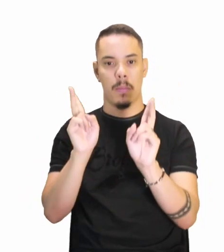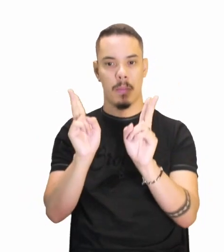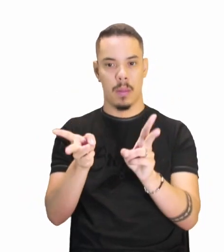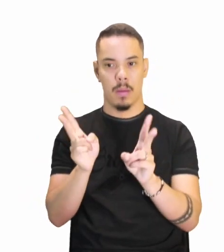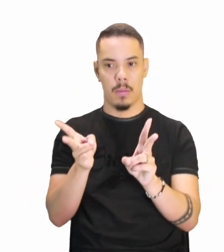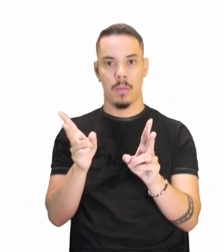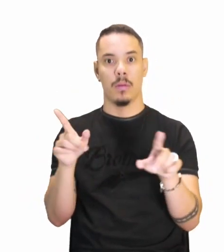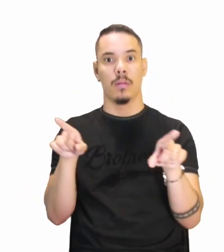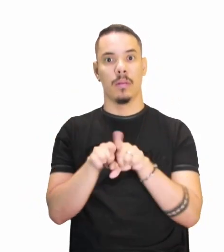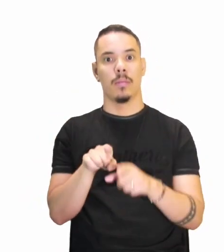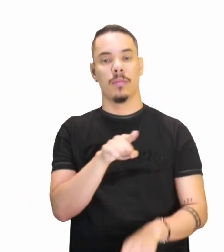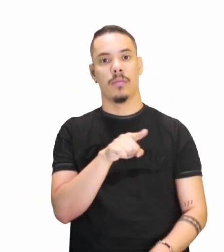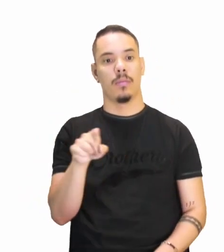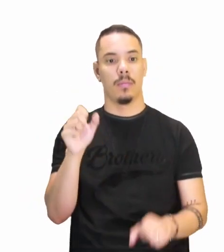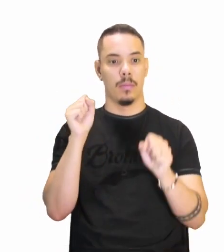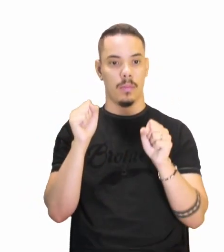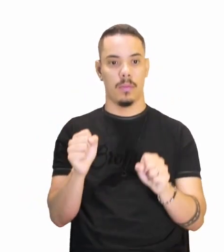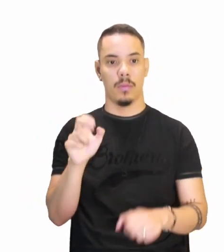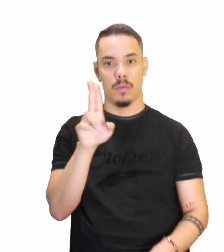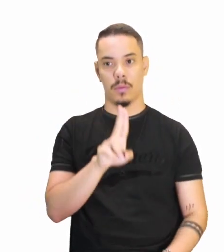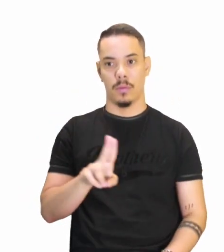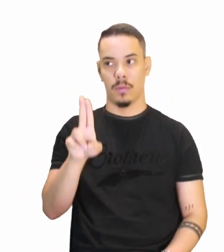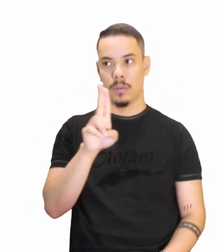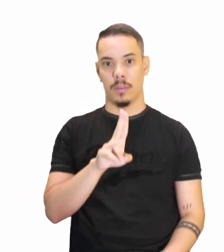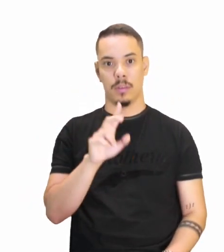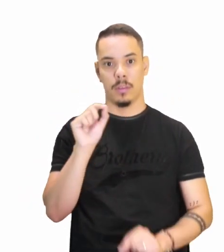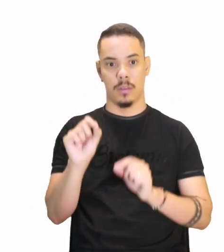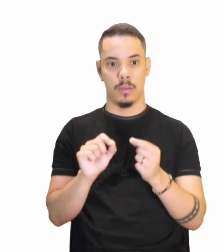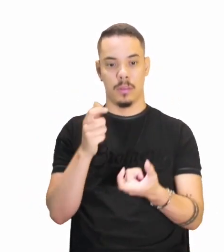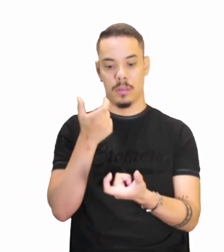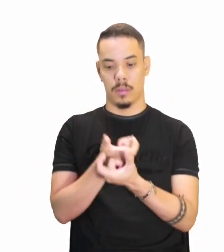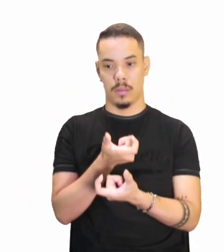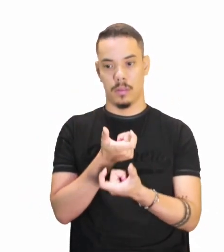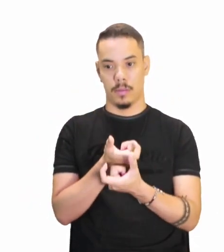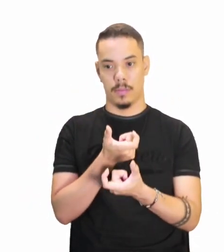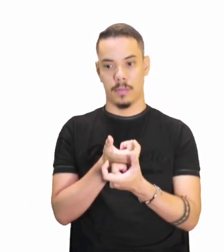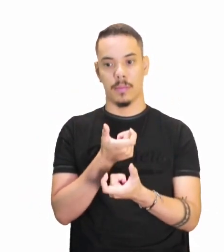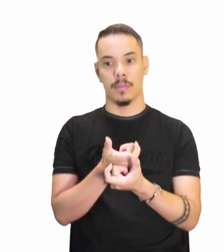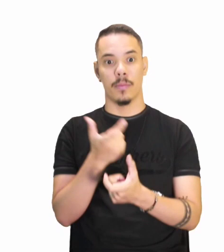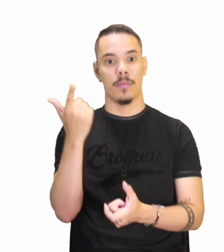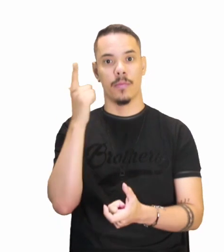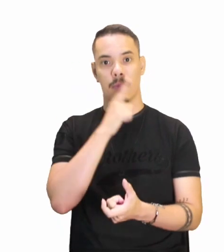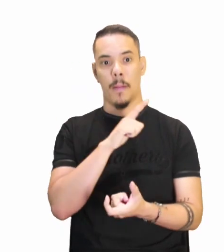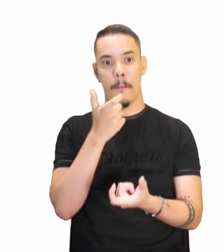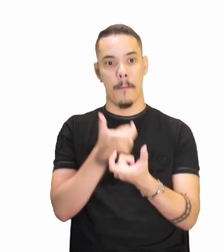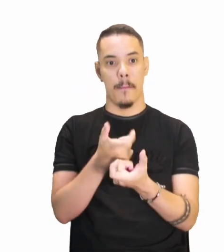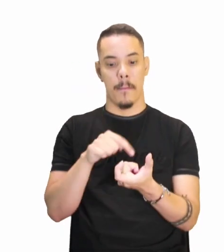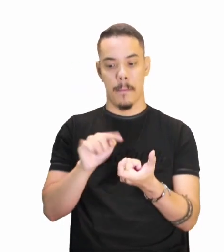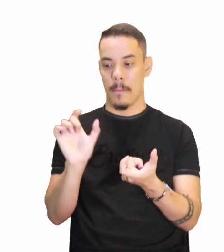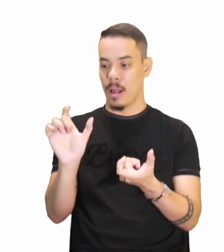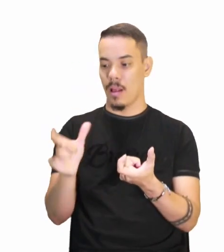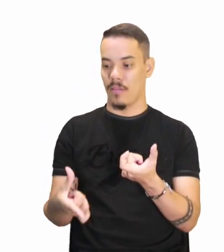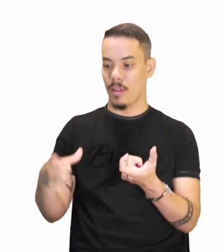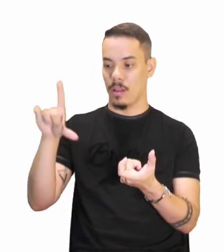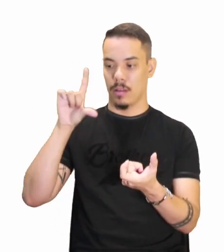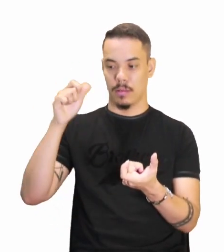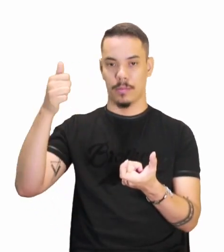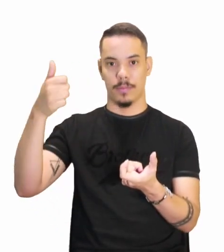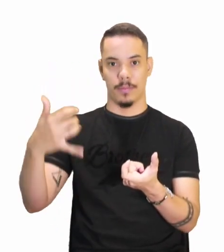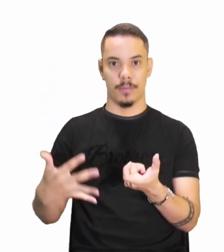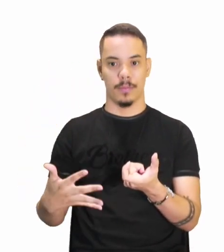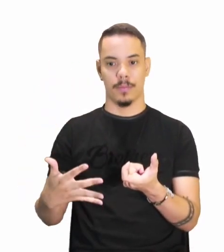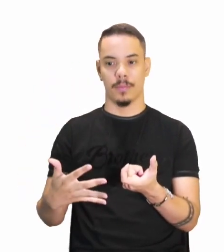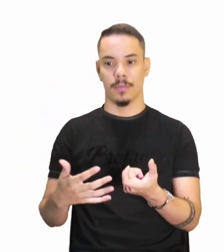você pode fazer uso de sinônimo né Para retomar palavras já que já foi